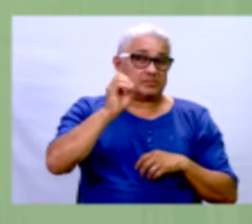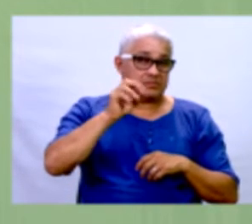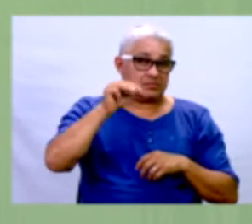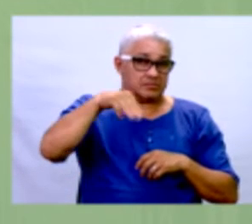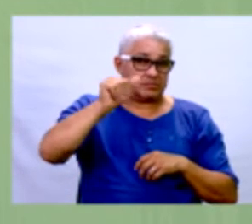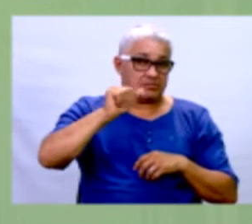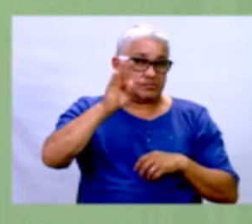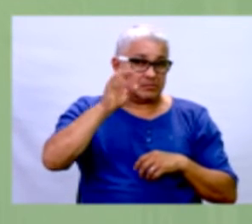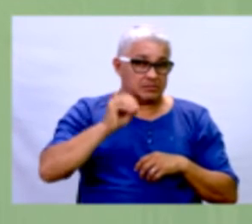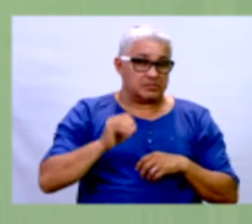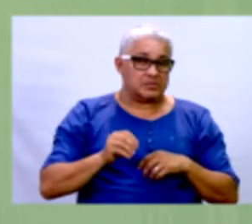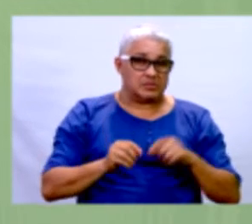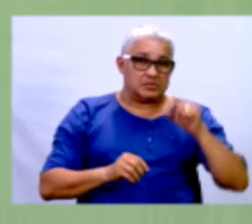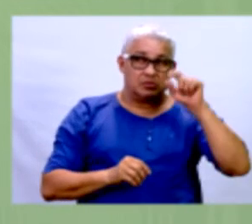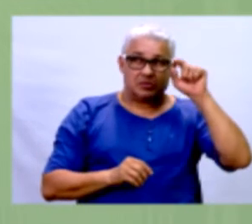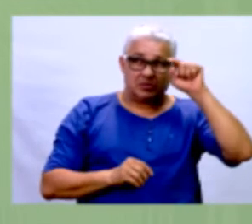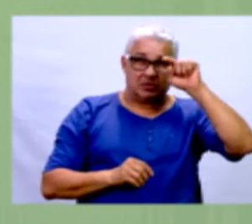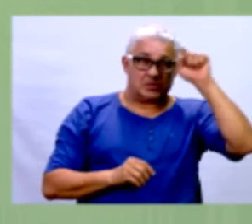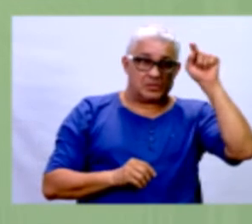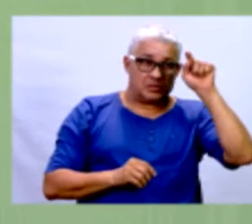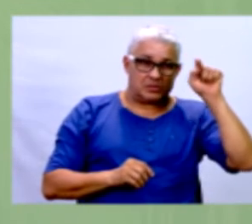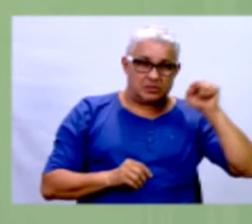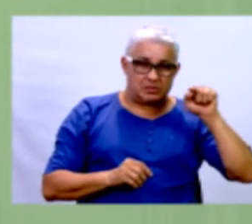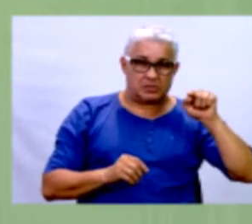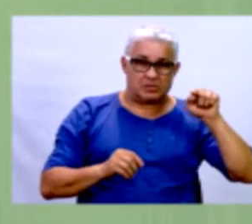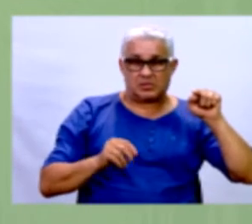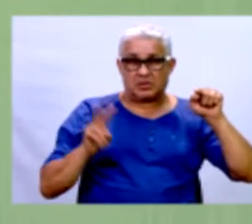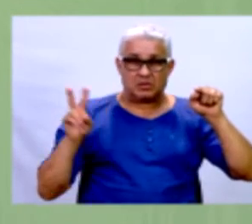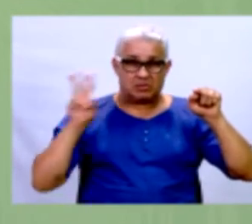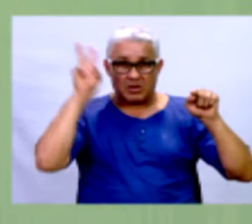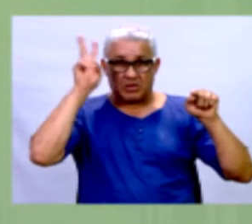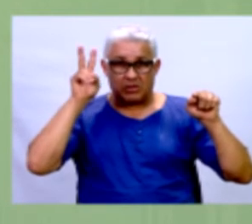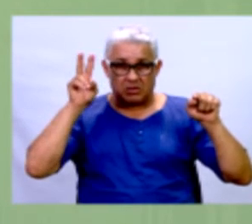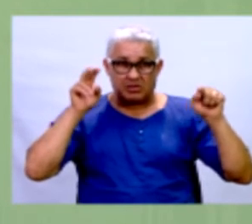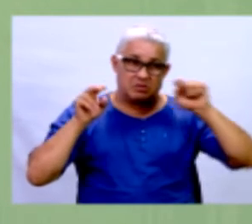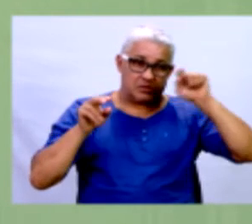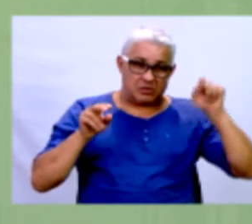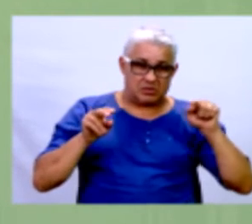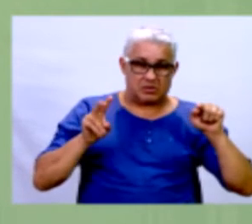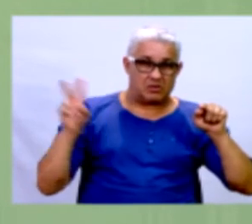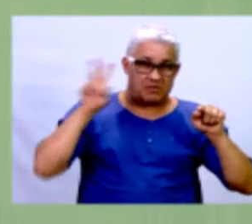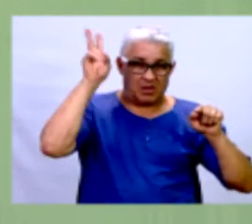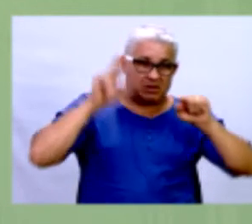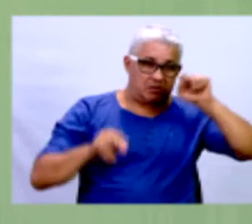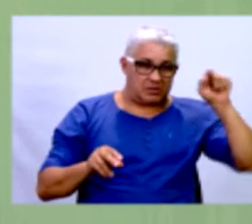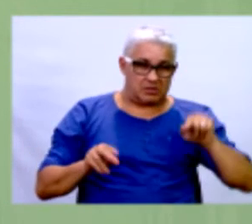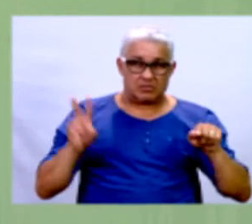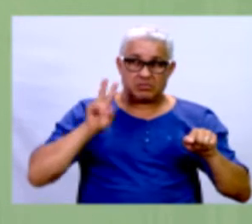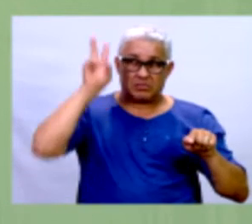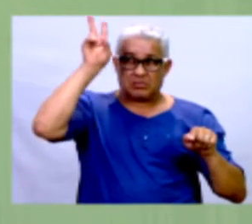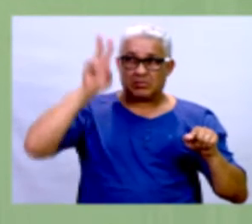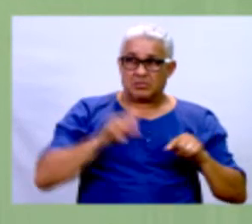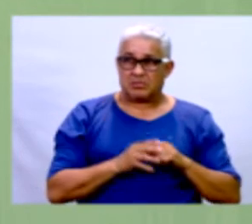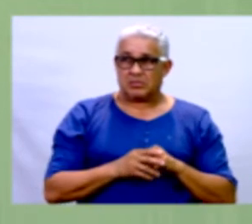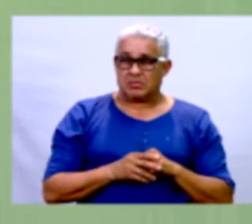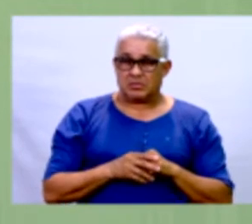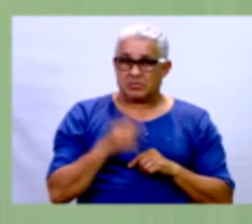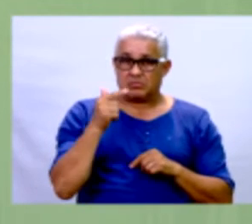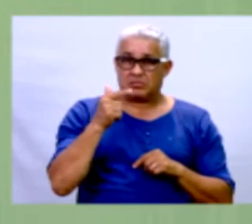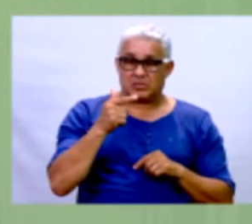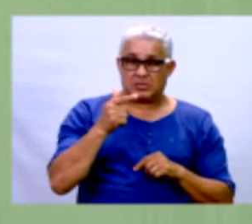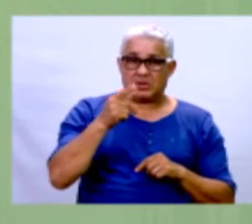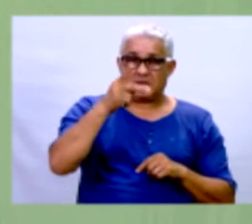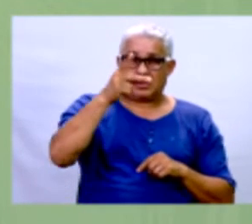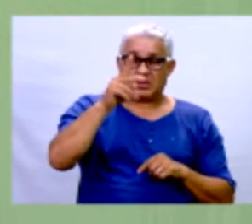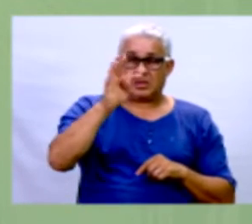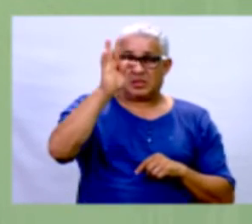um formato chave e um formato valor. Chave, valor, chave, valor. Ou seja, nós não temos tags aqui,